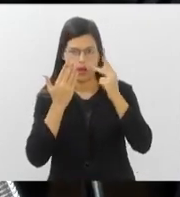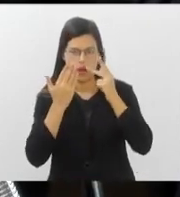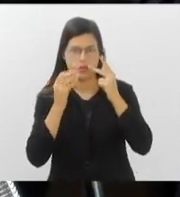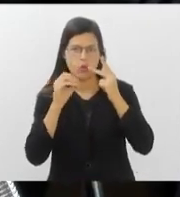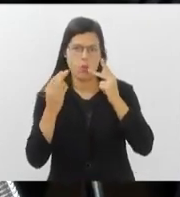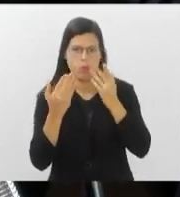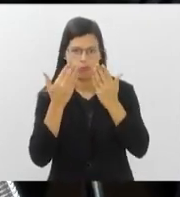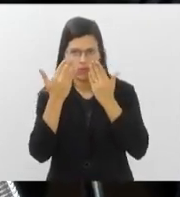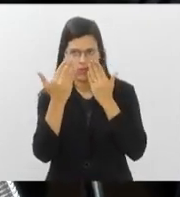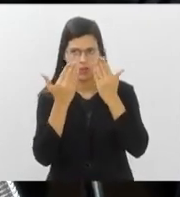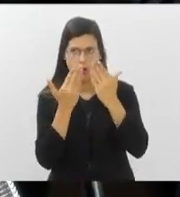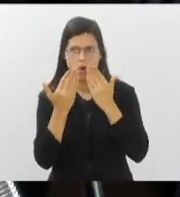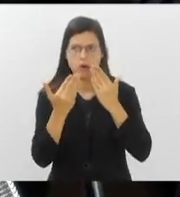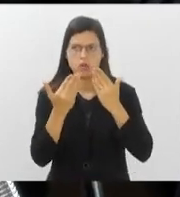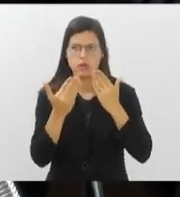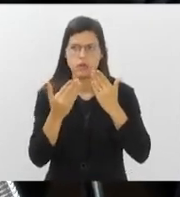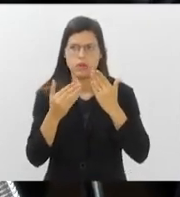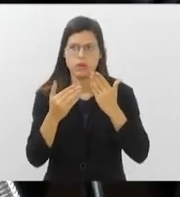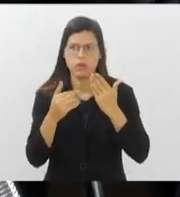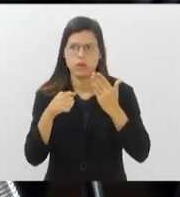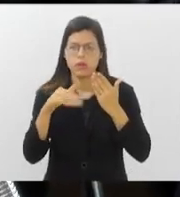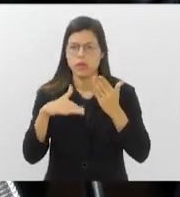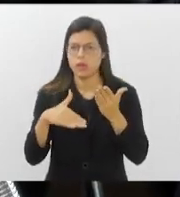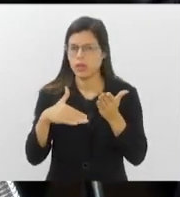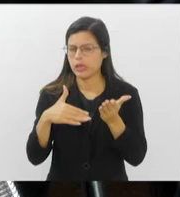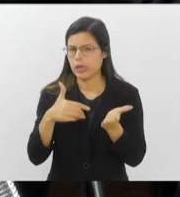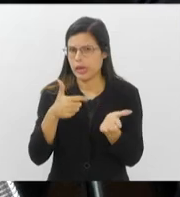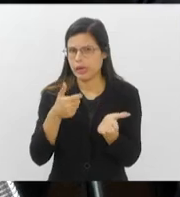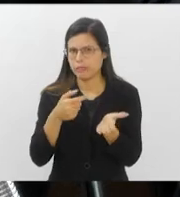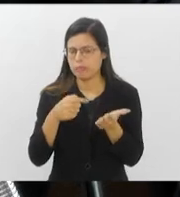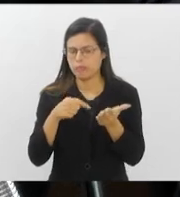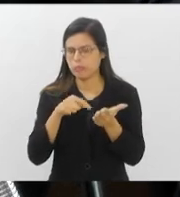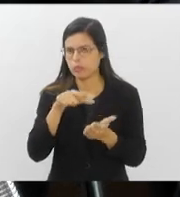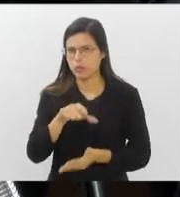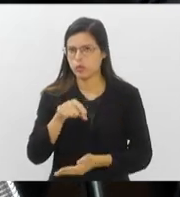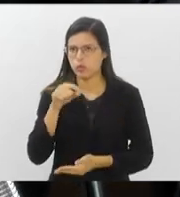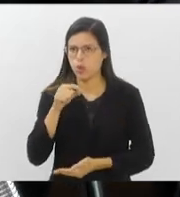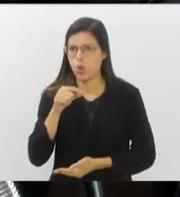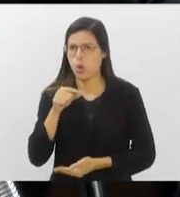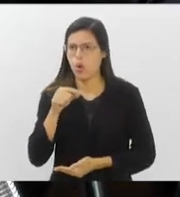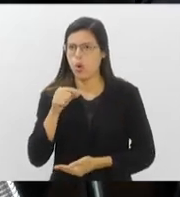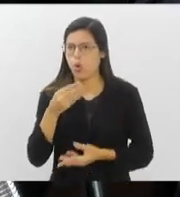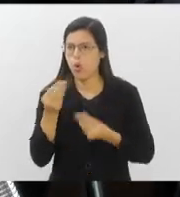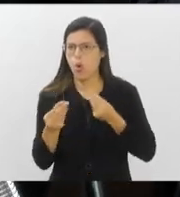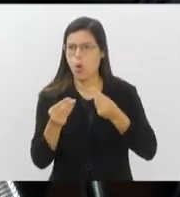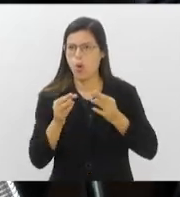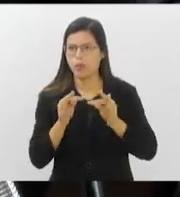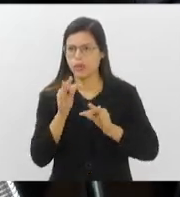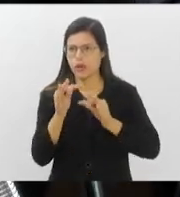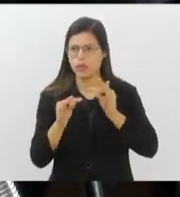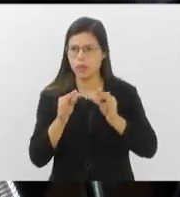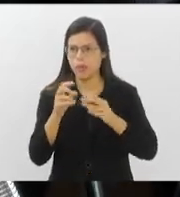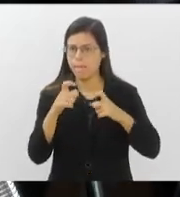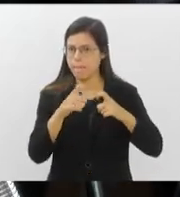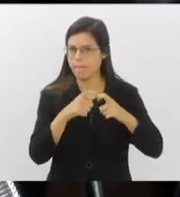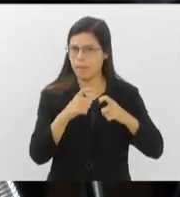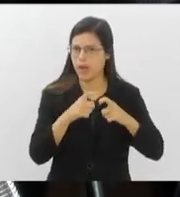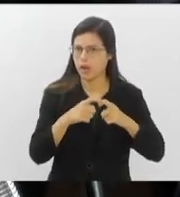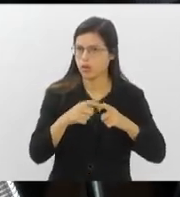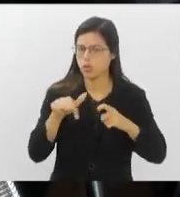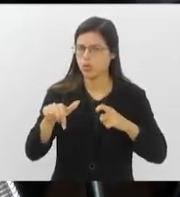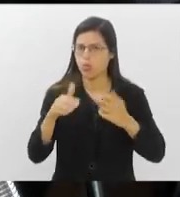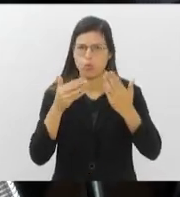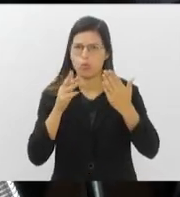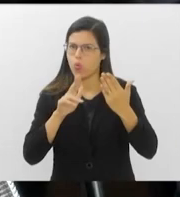Então, quem determina protocolo, não é, do tratamento é o médico, não é o psicólogo. O psicólogo ele integra,